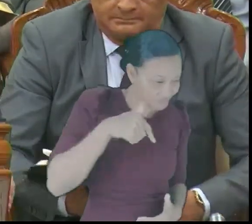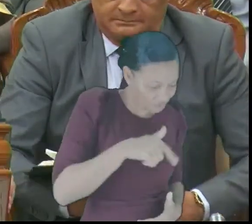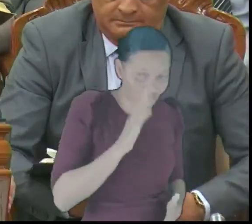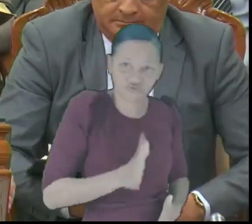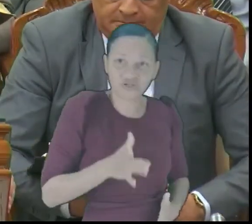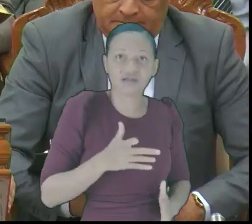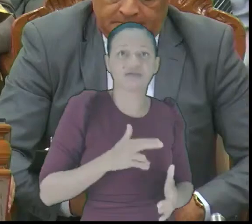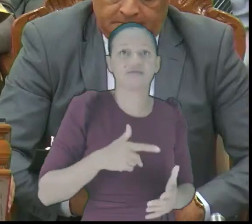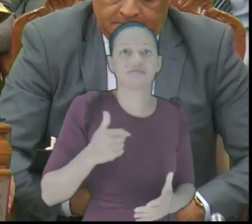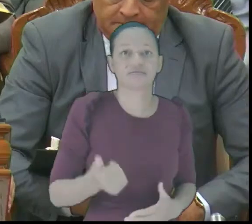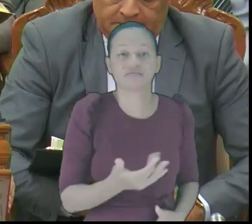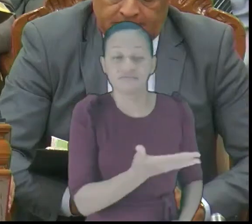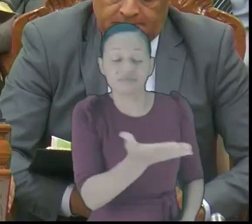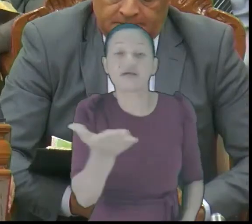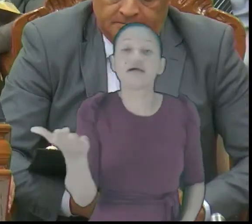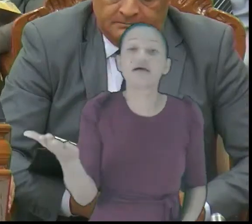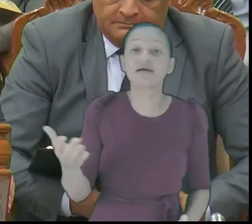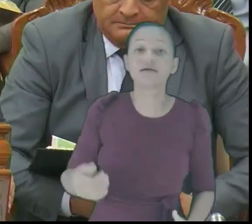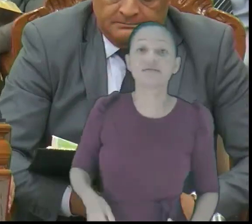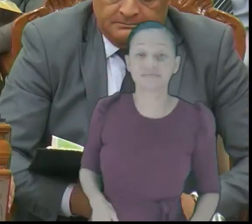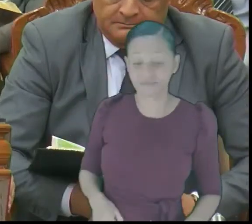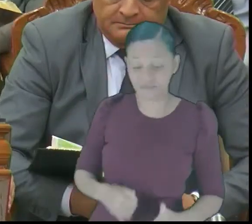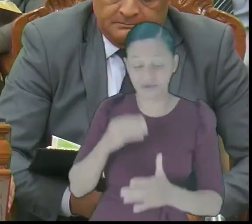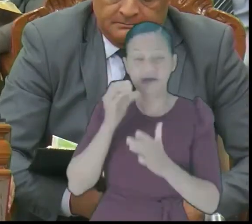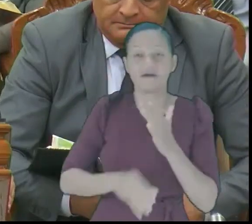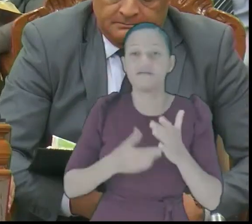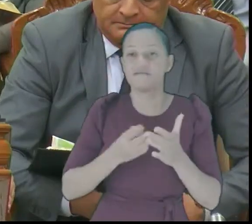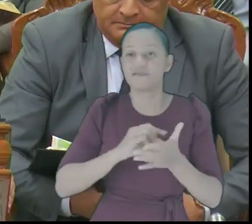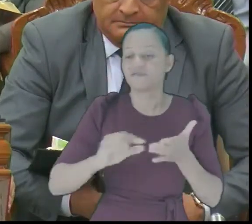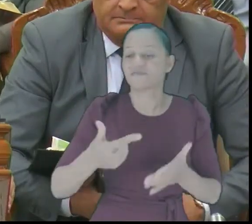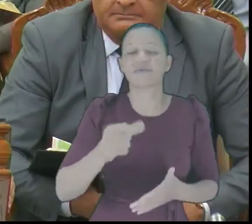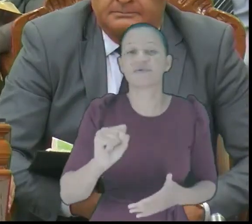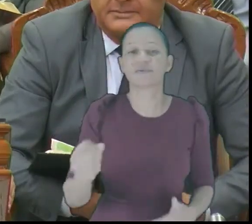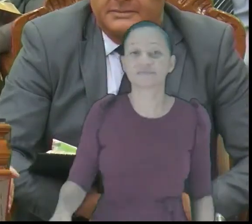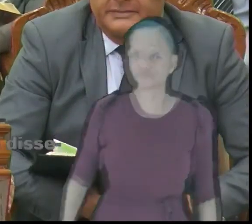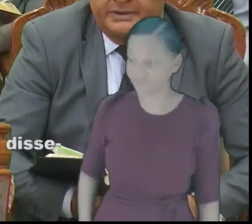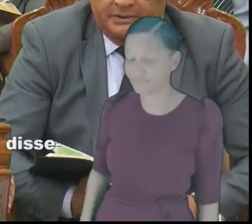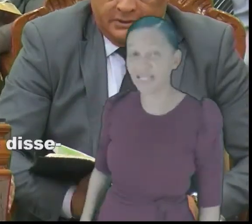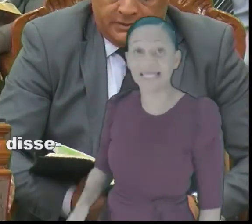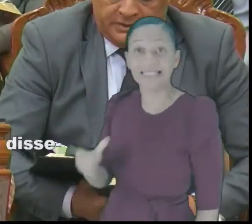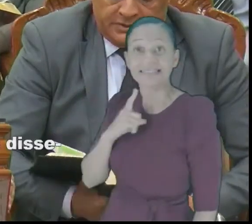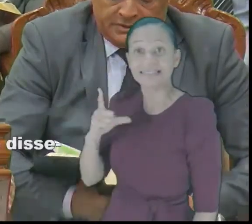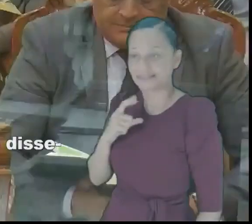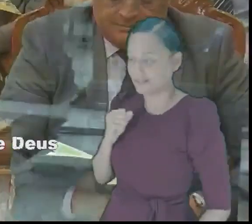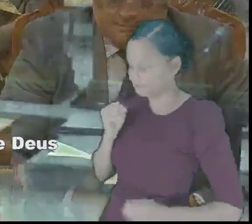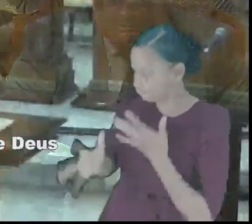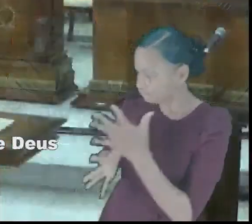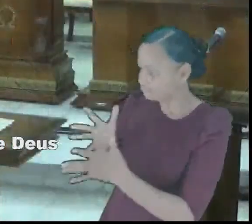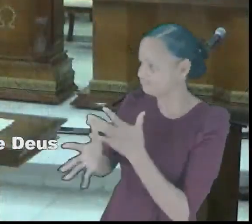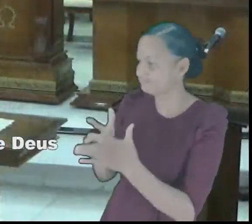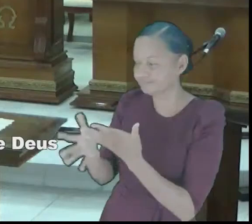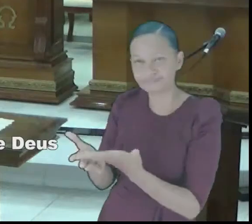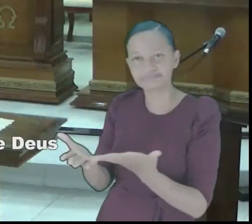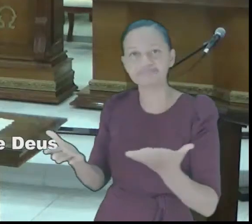ressuscitado, é isso aqui. 20 e 28. Foi o que ele fez. E havendo dito isto,